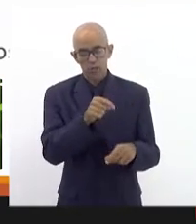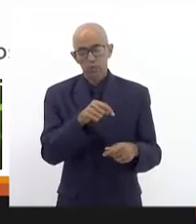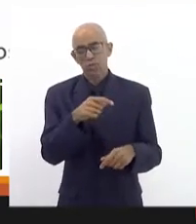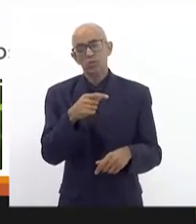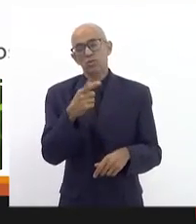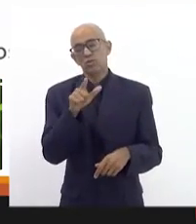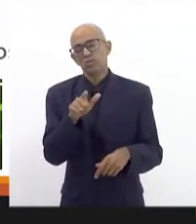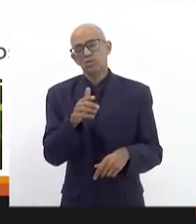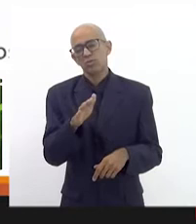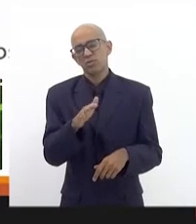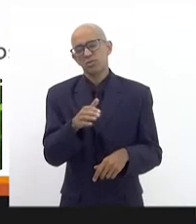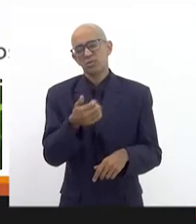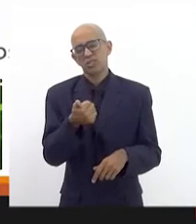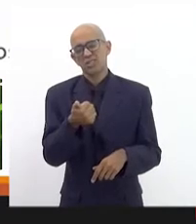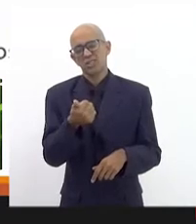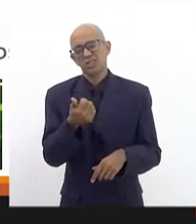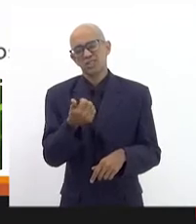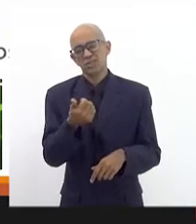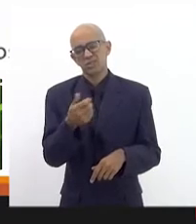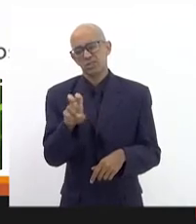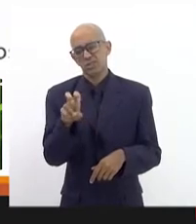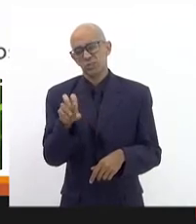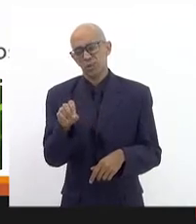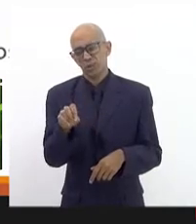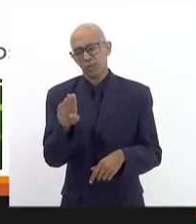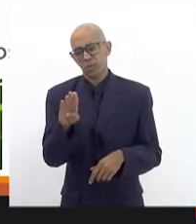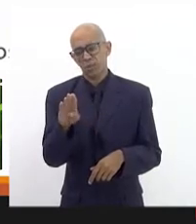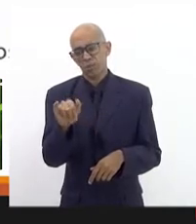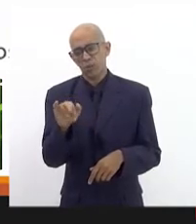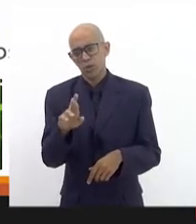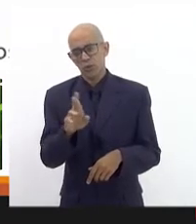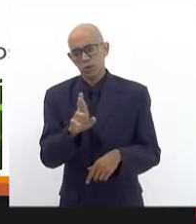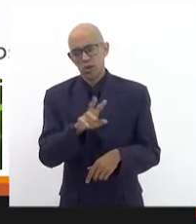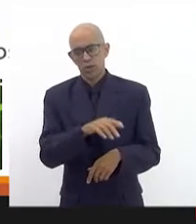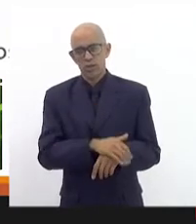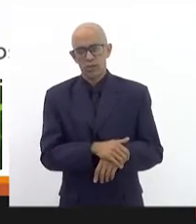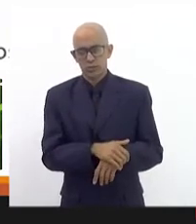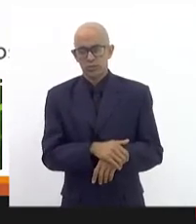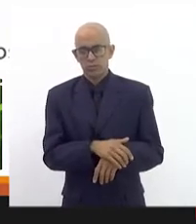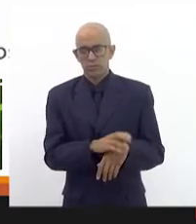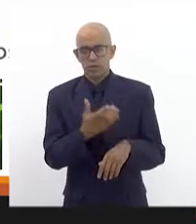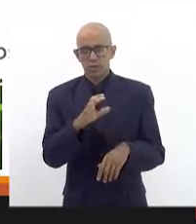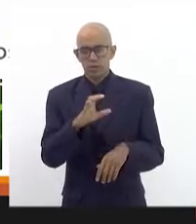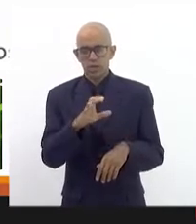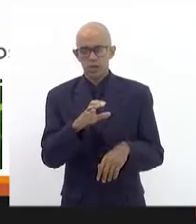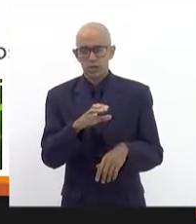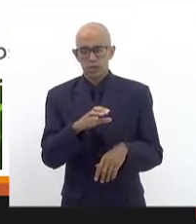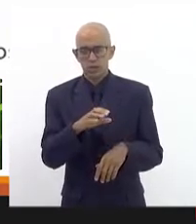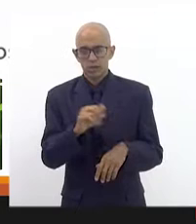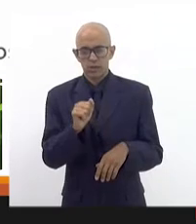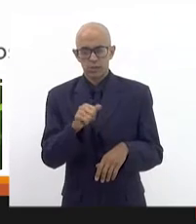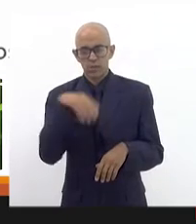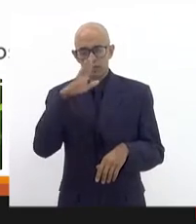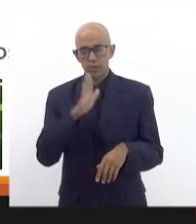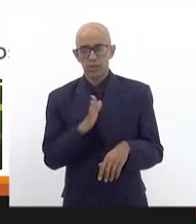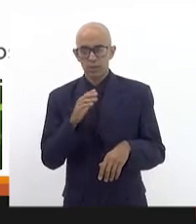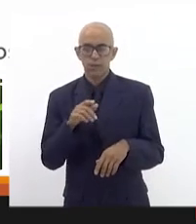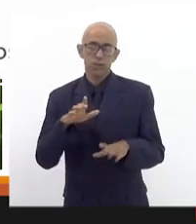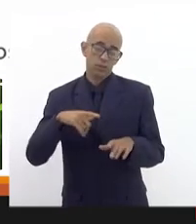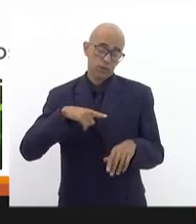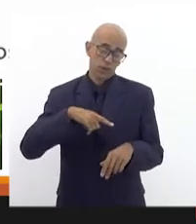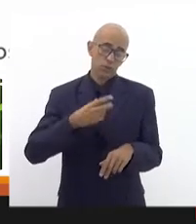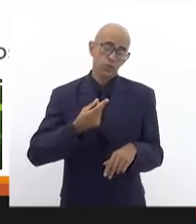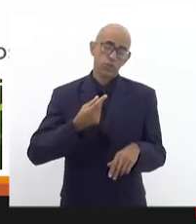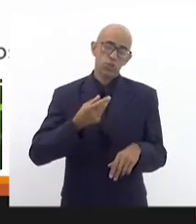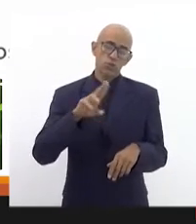bilhões de reais em 10 anos para a ciência brasileira. E está lá o dinheiro sendo usado para outros fins, né?